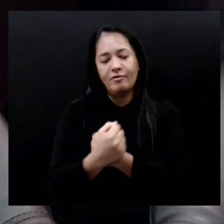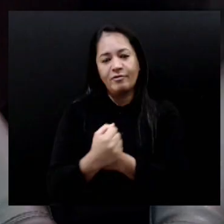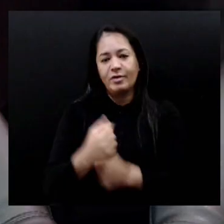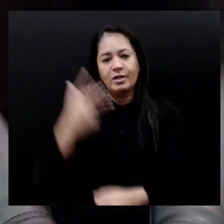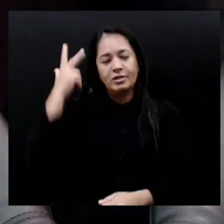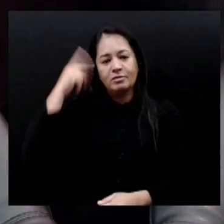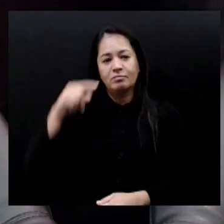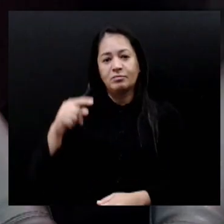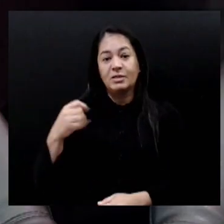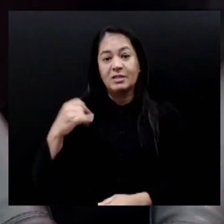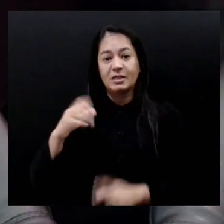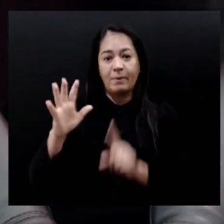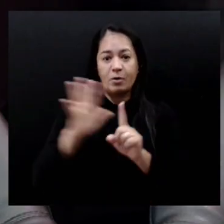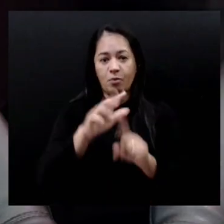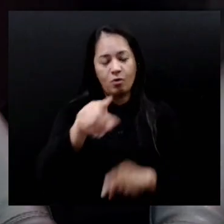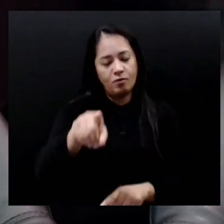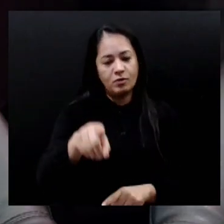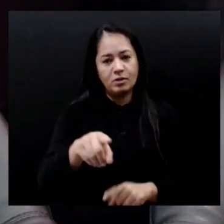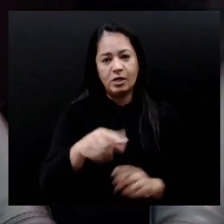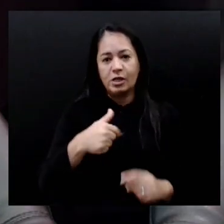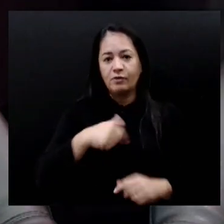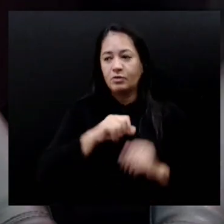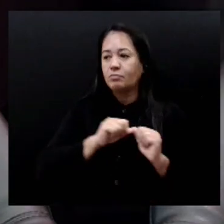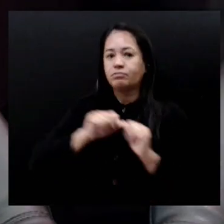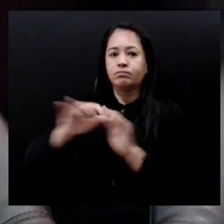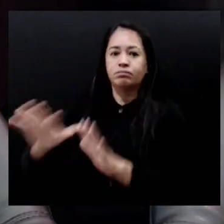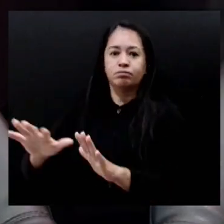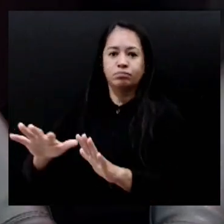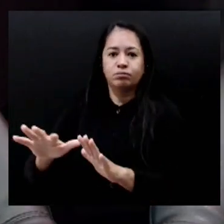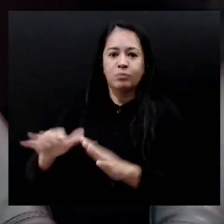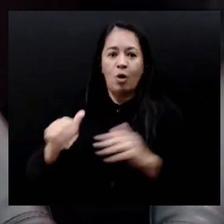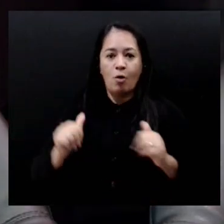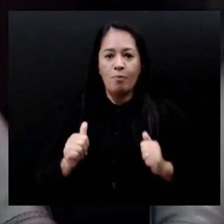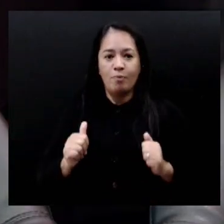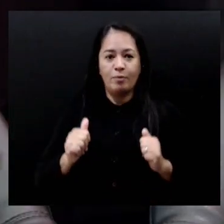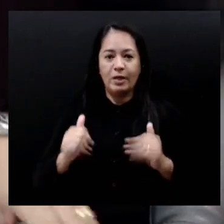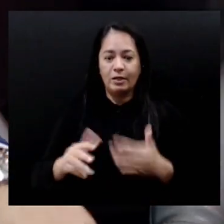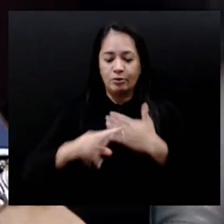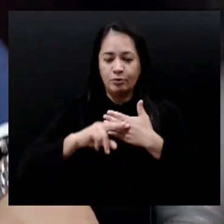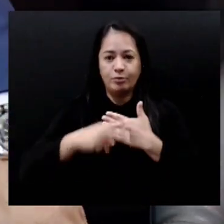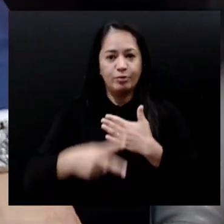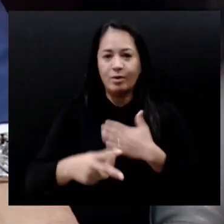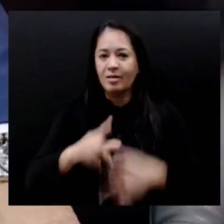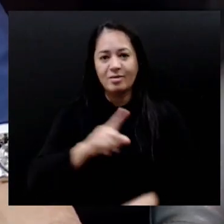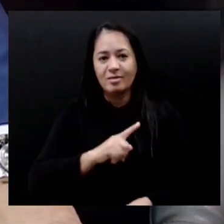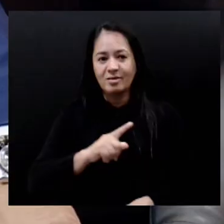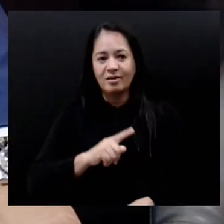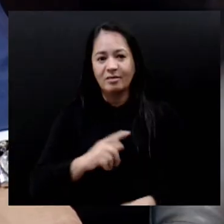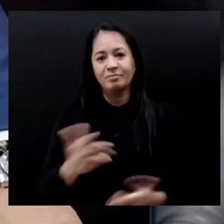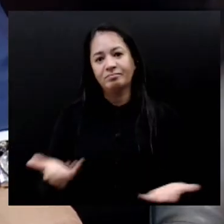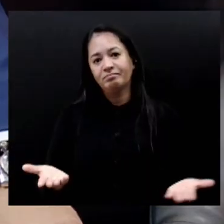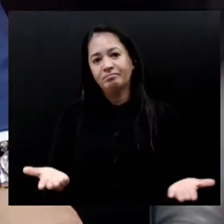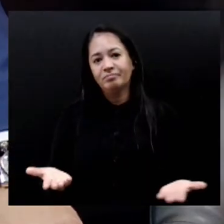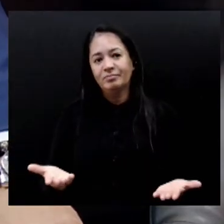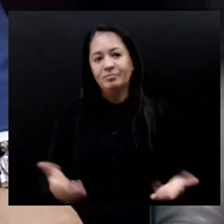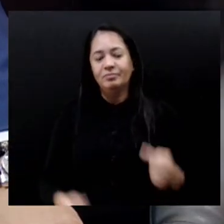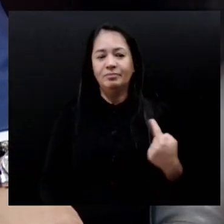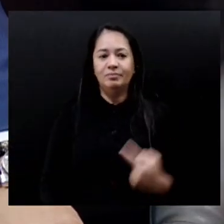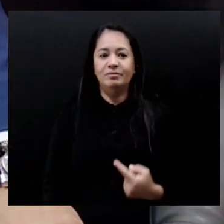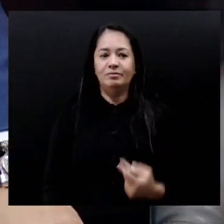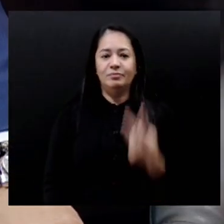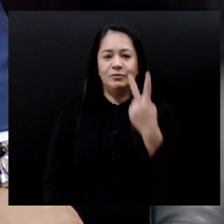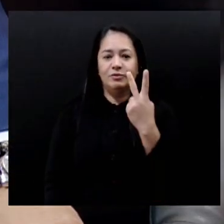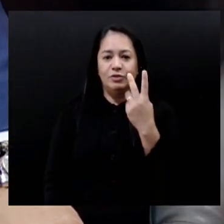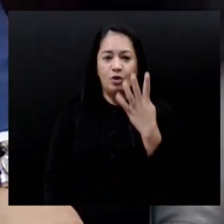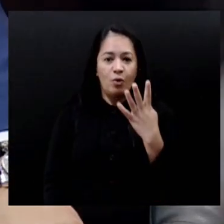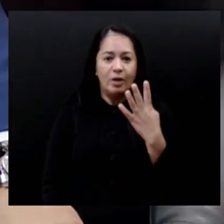então toda ação causada, né, logo após em revide, né? Ou seja, a gente entra aí no 24 do Código Penal, que